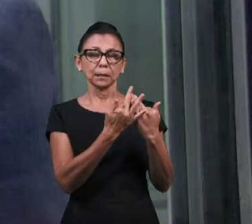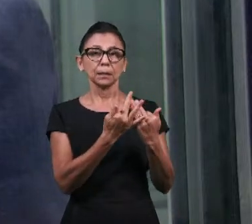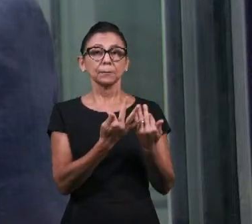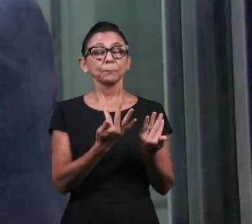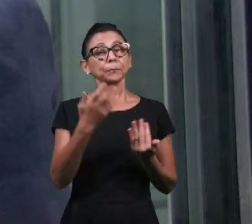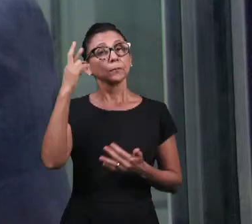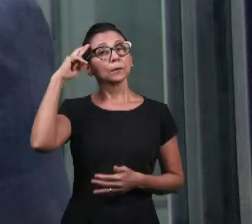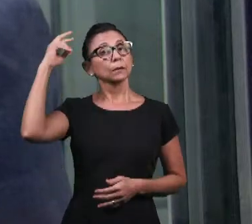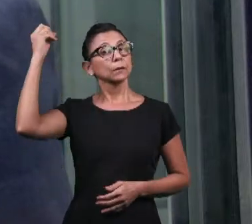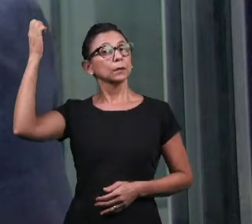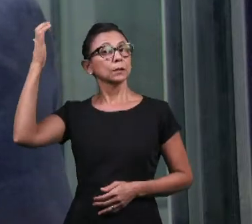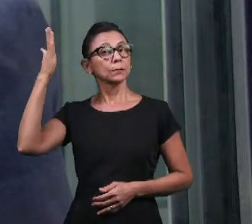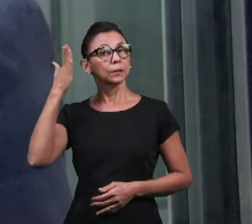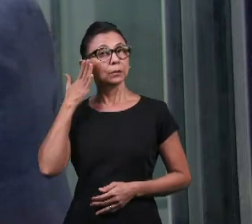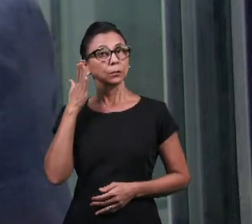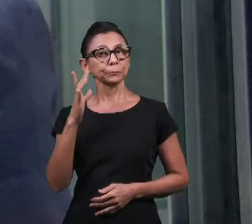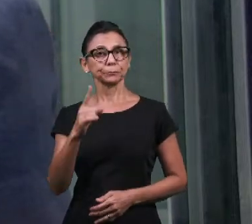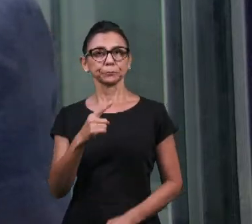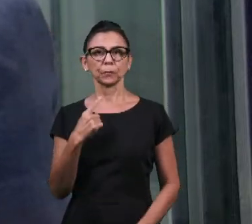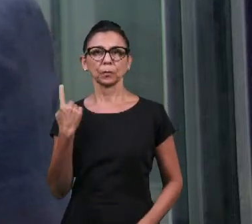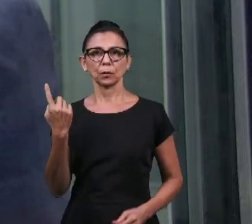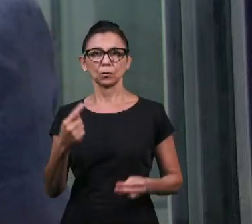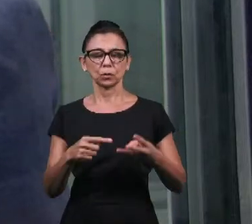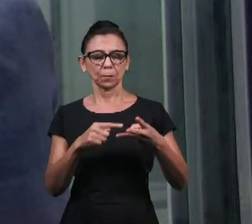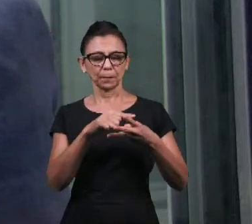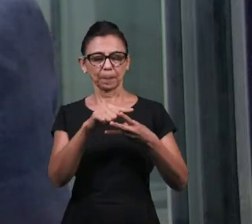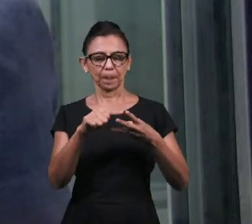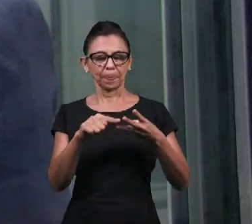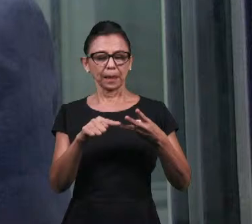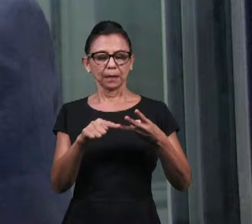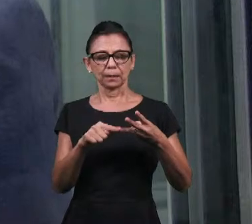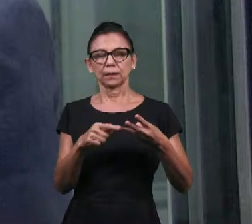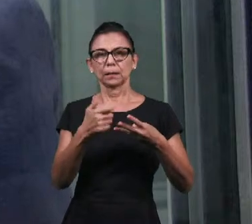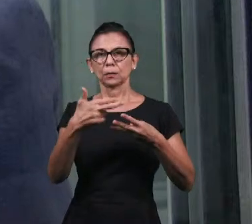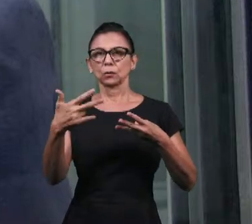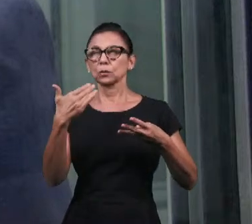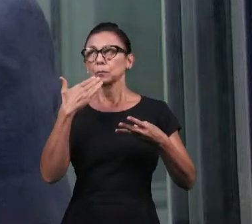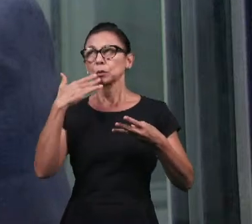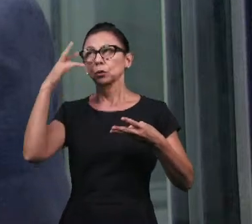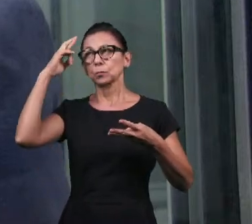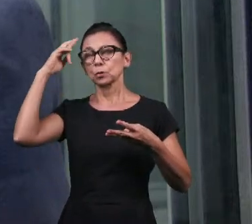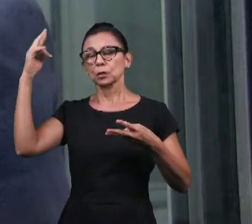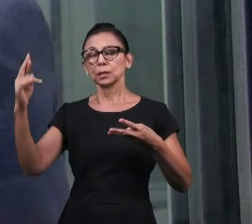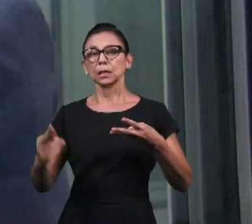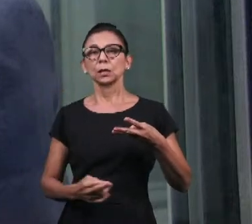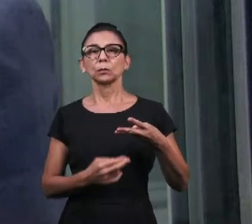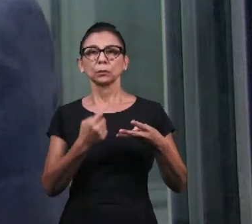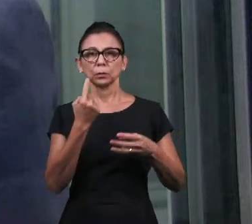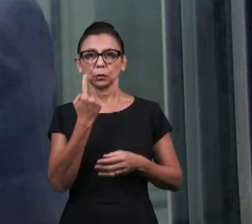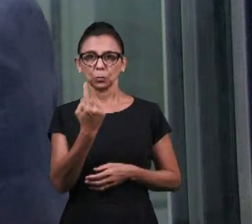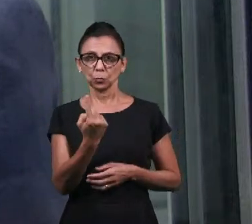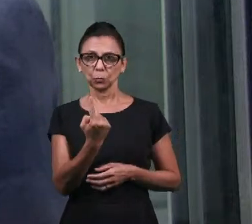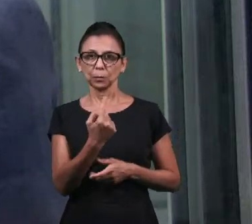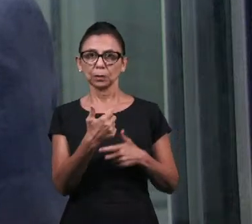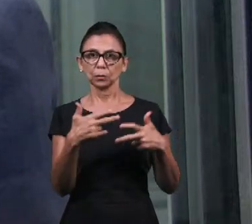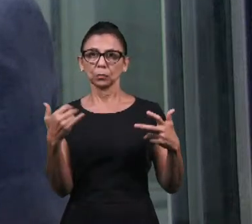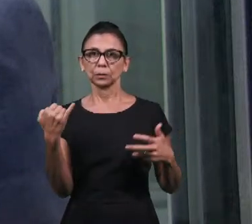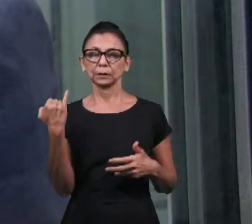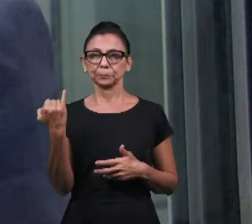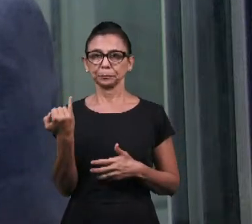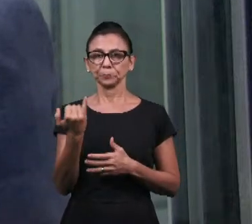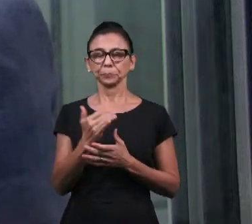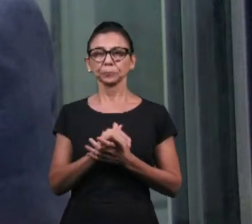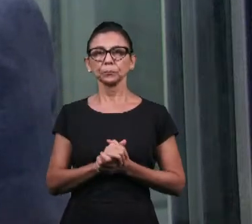que nós tínhamos três coisas que pedimos ao Senhor, e uma delas seria